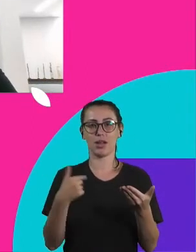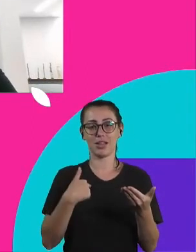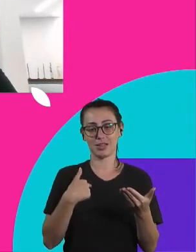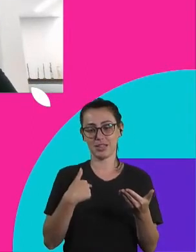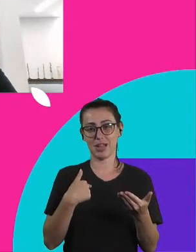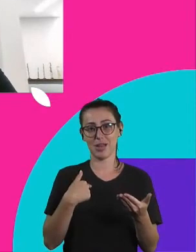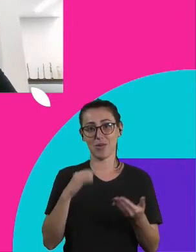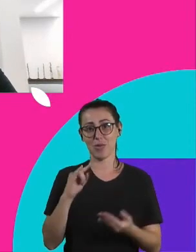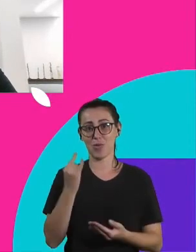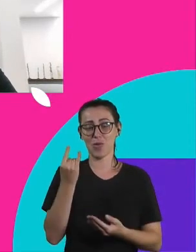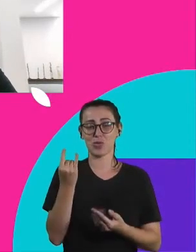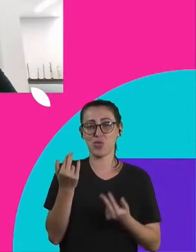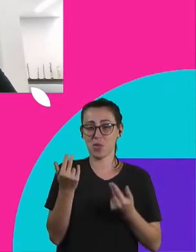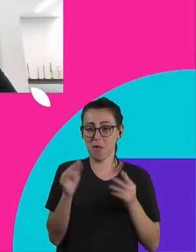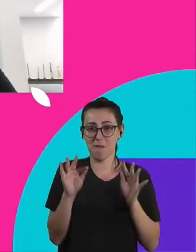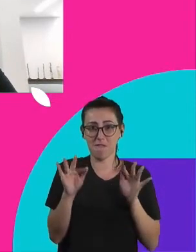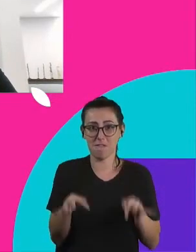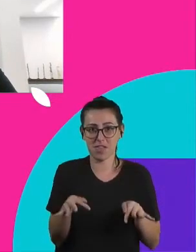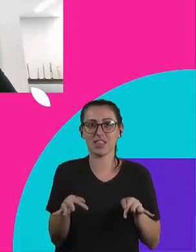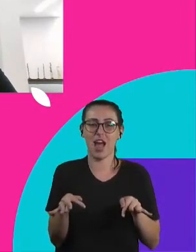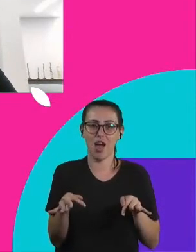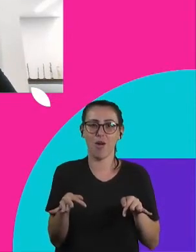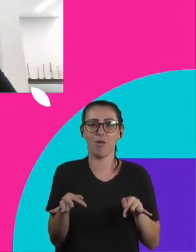últimos segundos do nosso painel. Eu quero só fazer mais